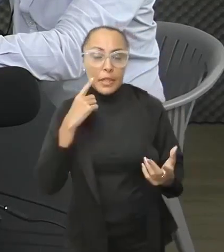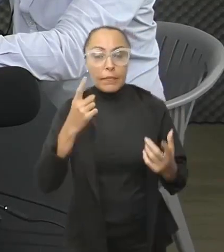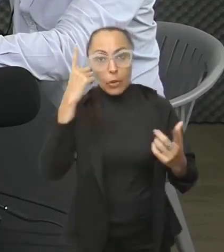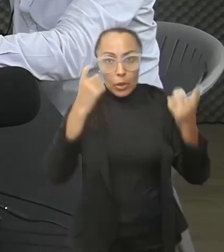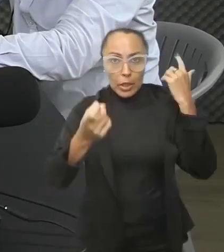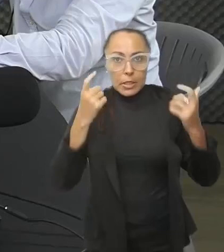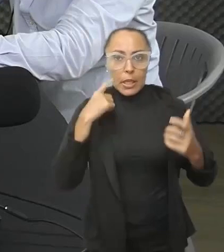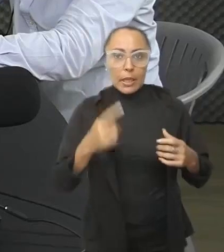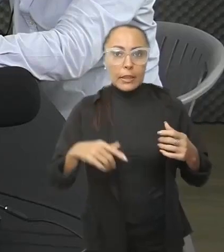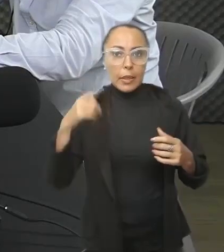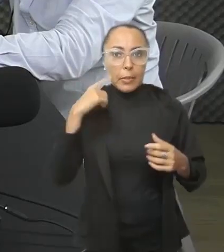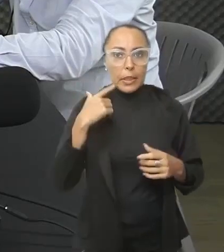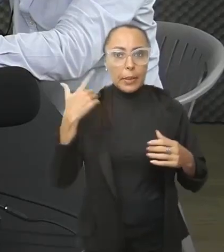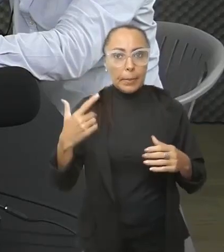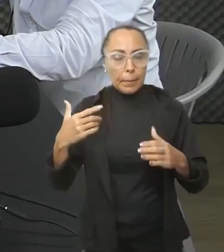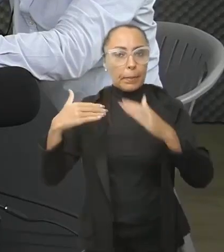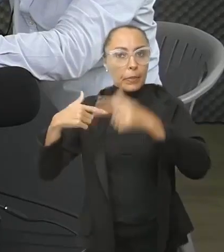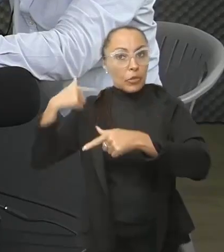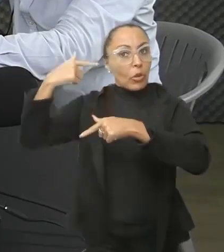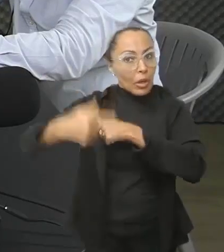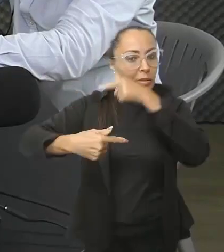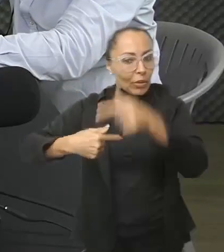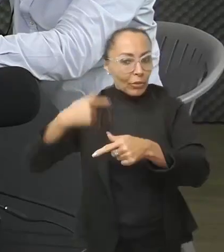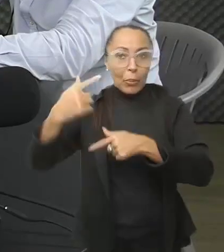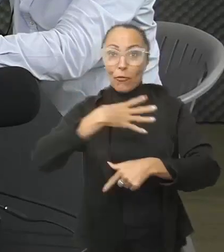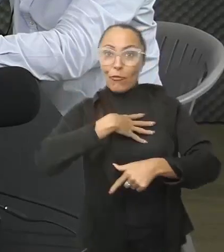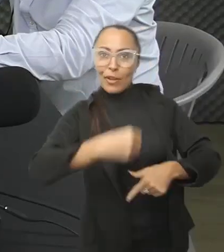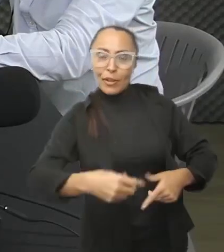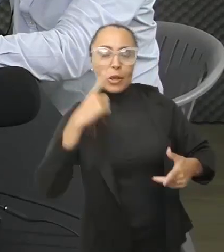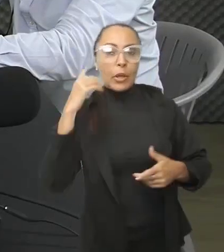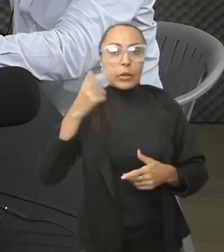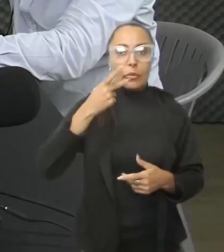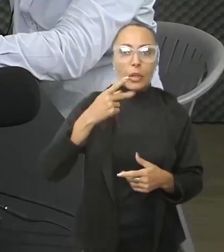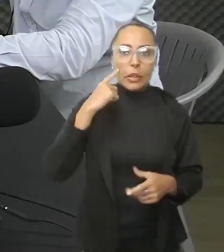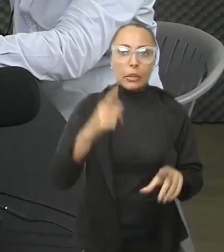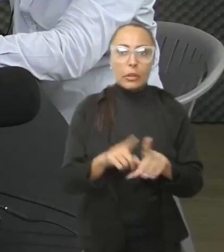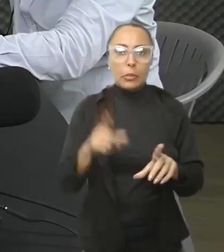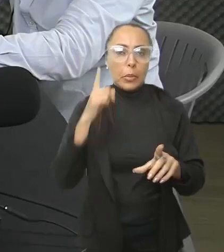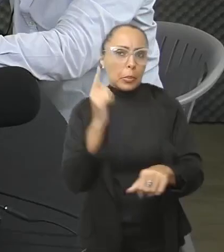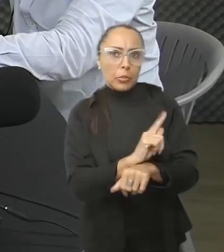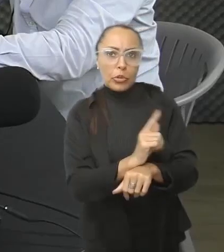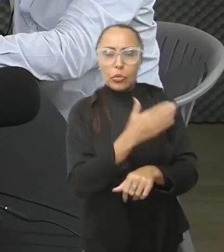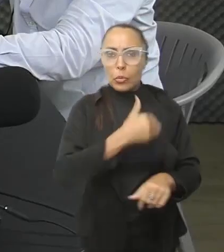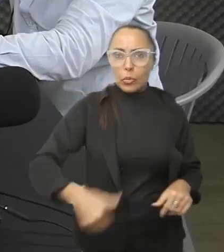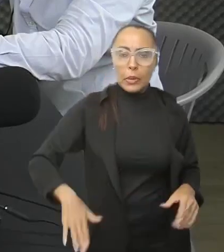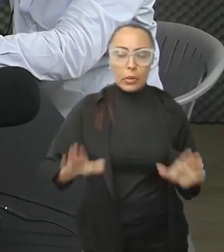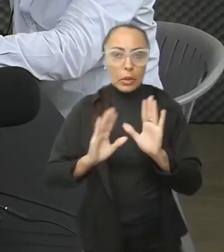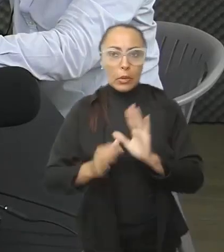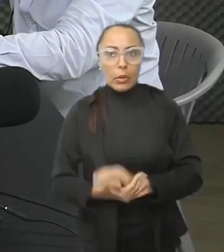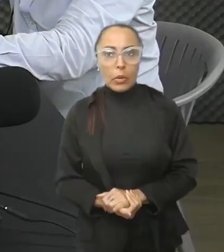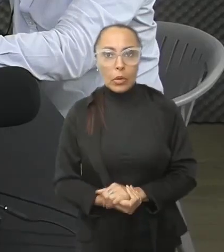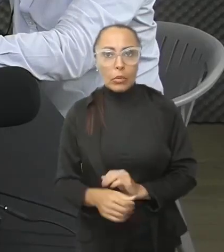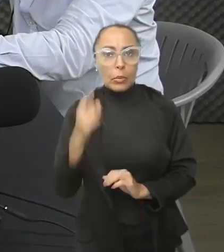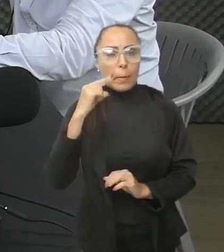termina repassando para os filhos. Eu estou lhe dizendo isso até não como gestor público, até como uma